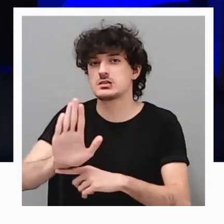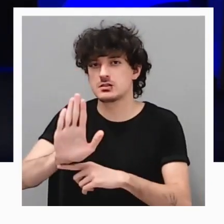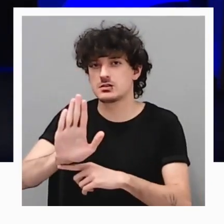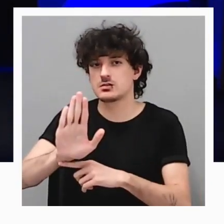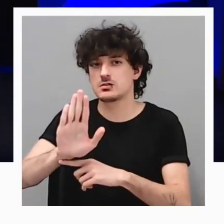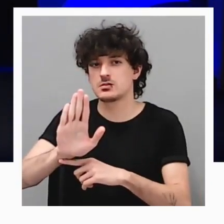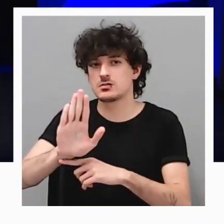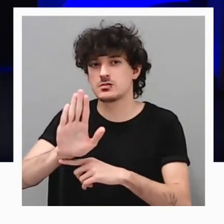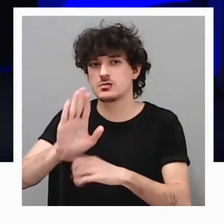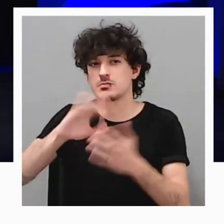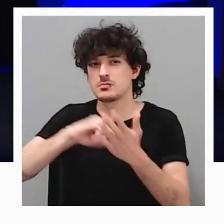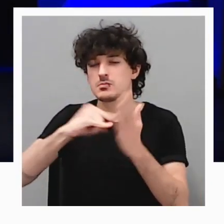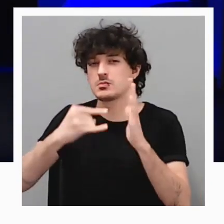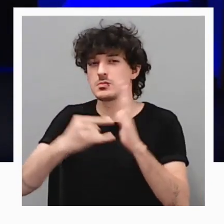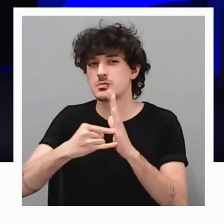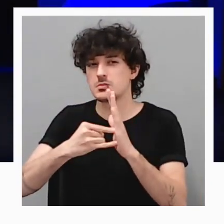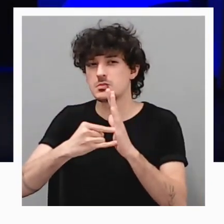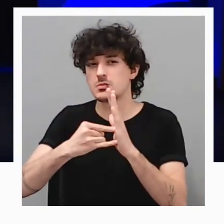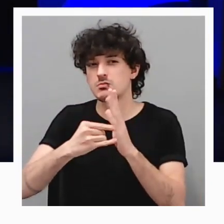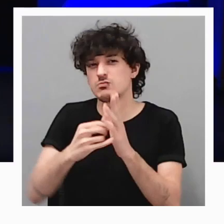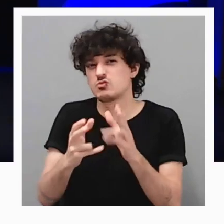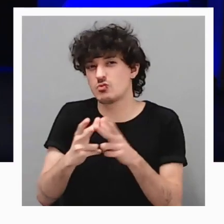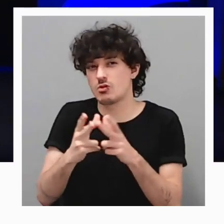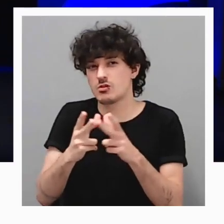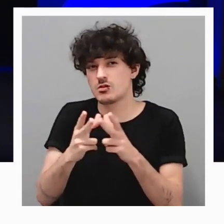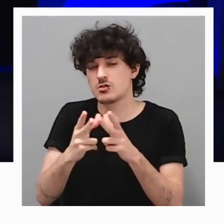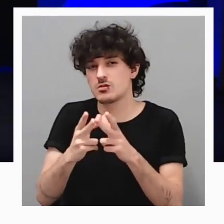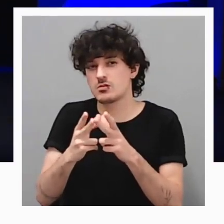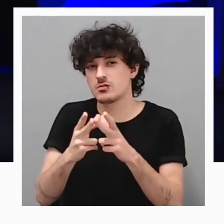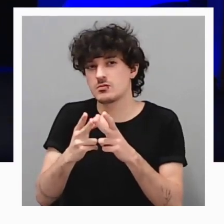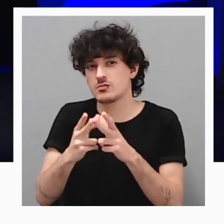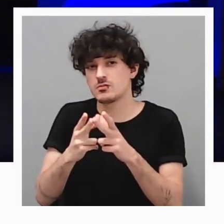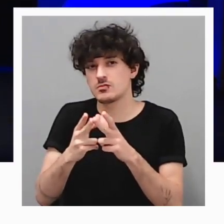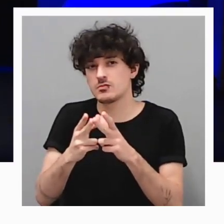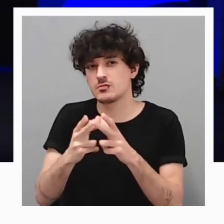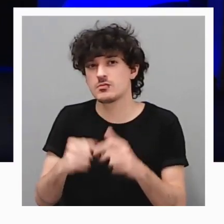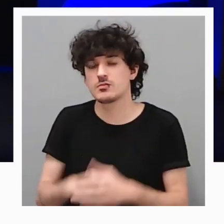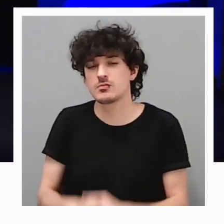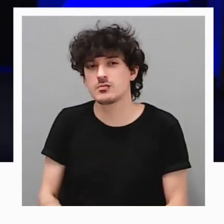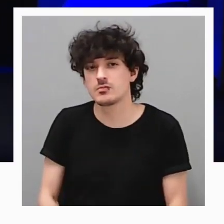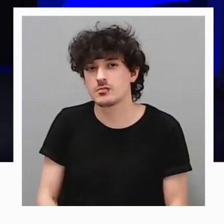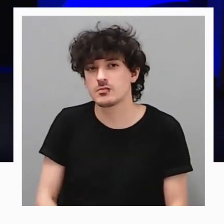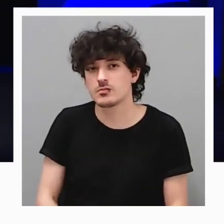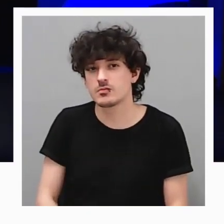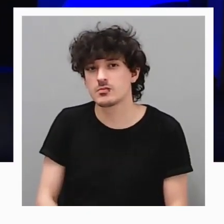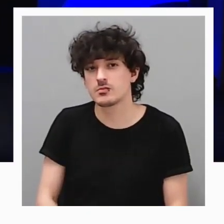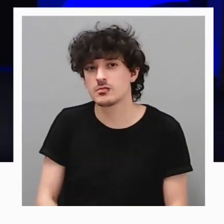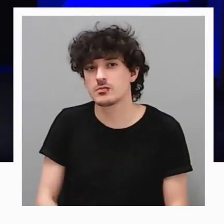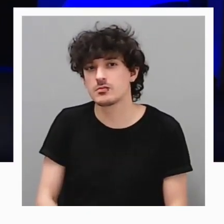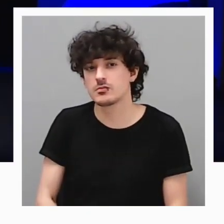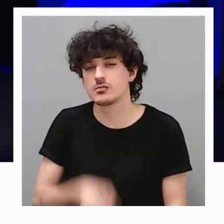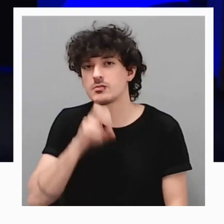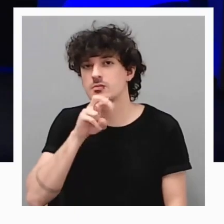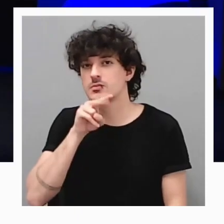empreendimento social também e de apoio a partir da Santa Casa Musical de Lisboa. Exato. É a iniciativa mais recente